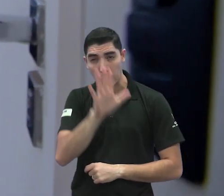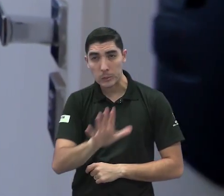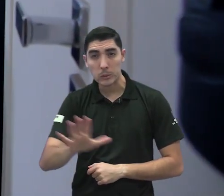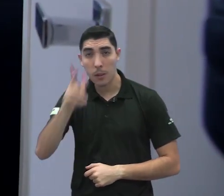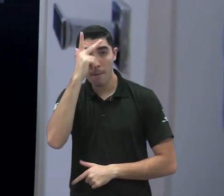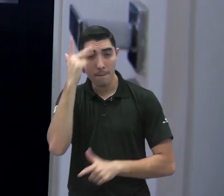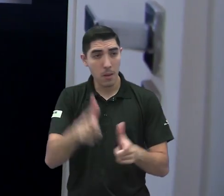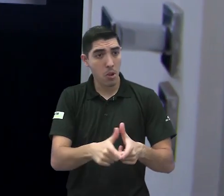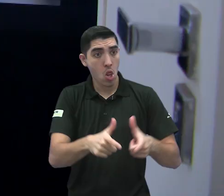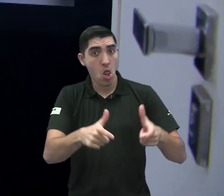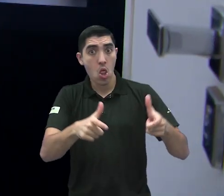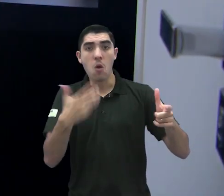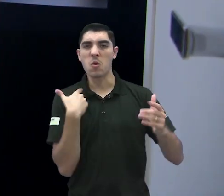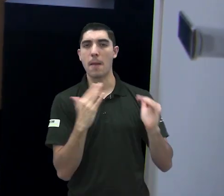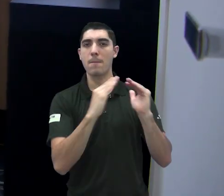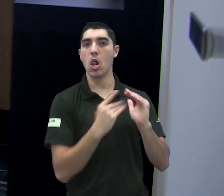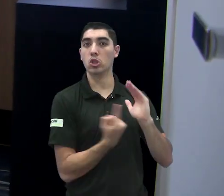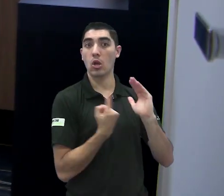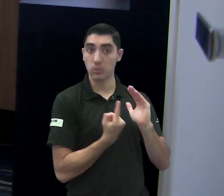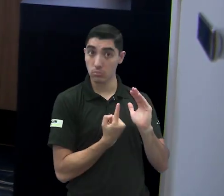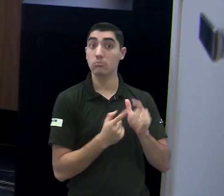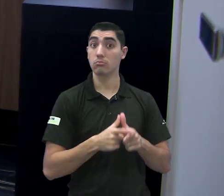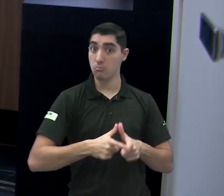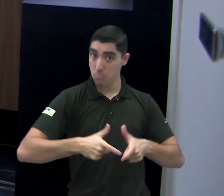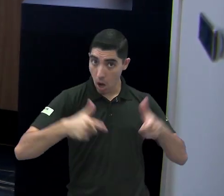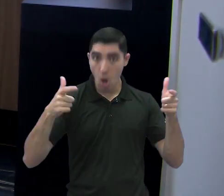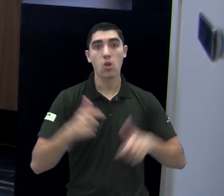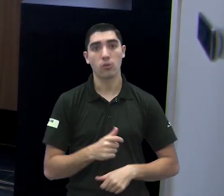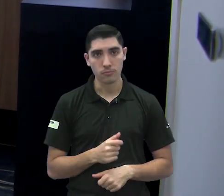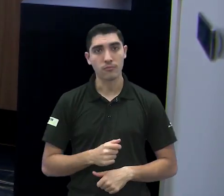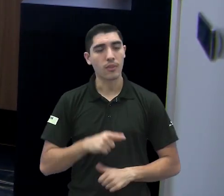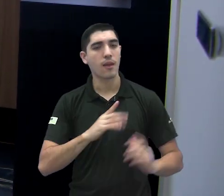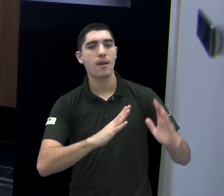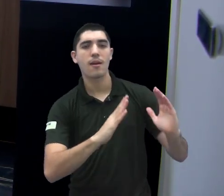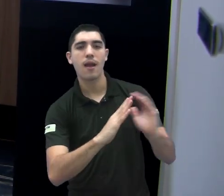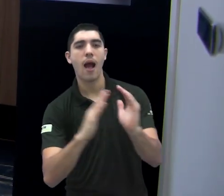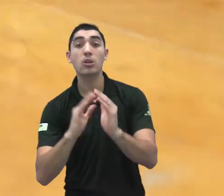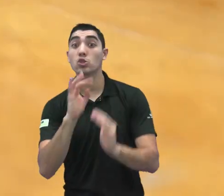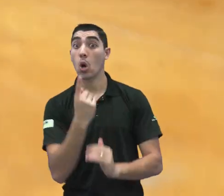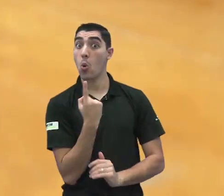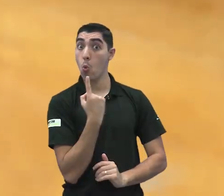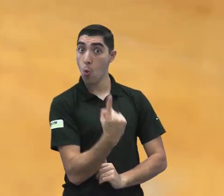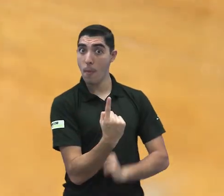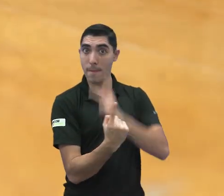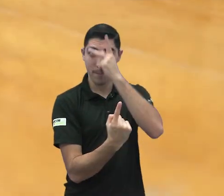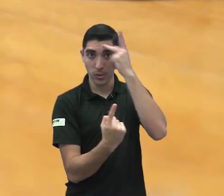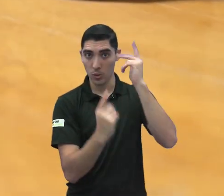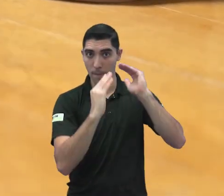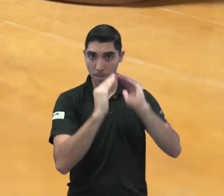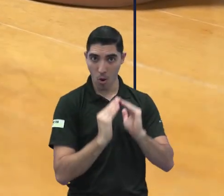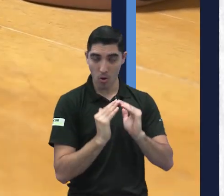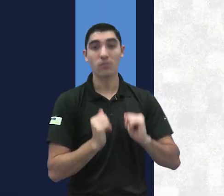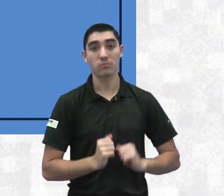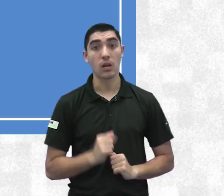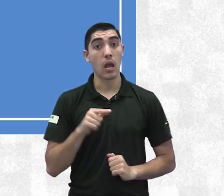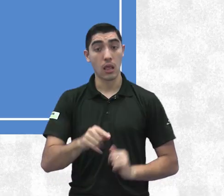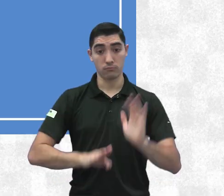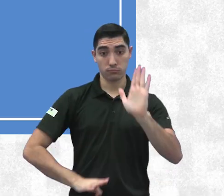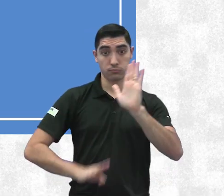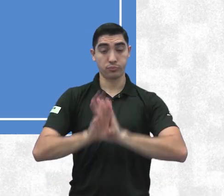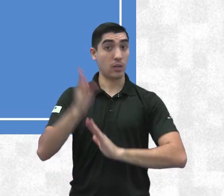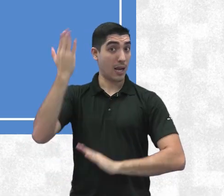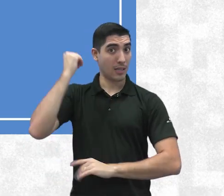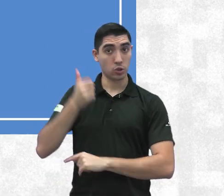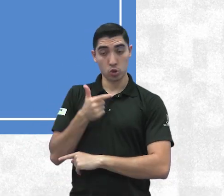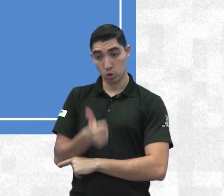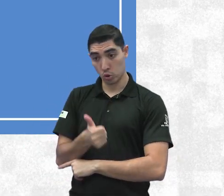brasileiros que vivem sozinhos está crescendo. Os domicílios unipessoais, aqueles com apenas um morador,